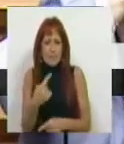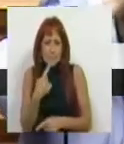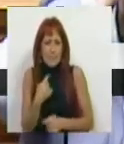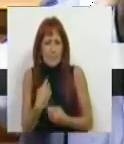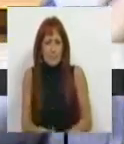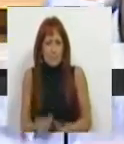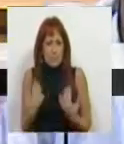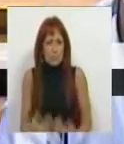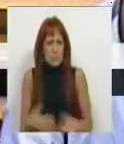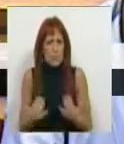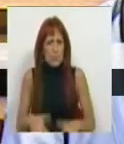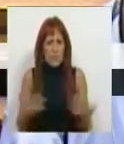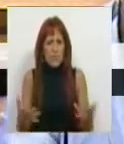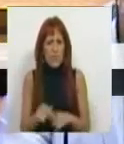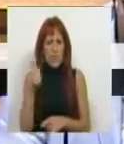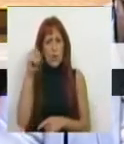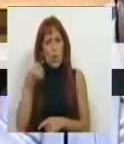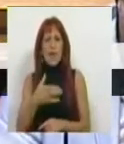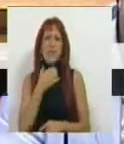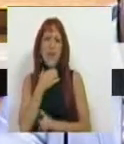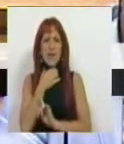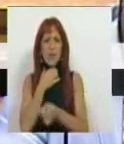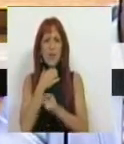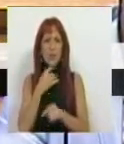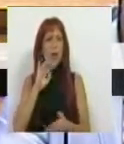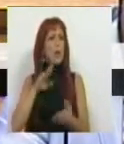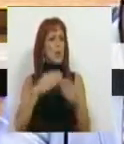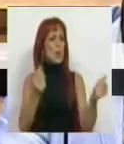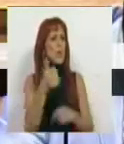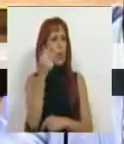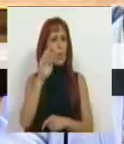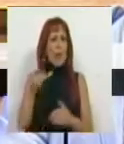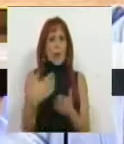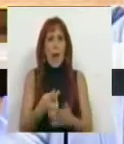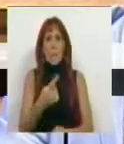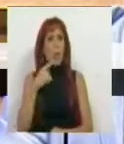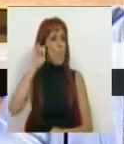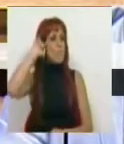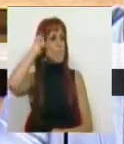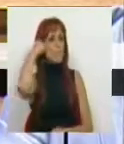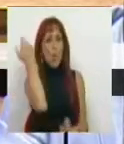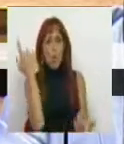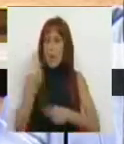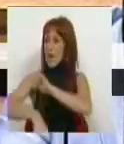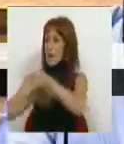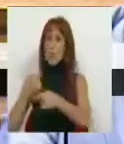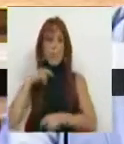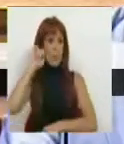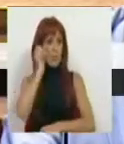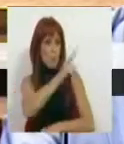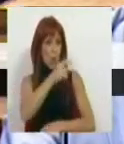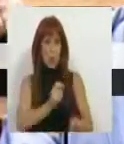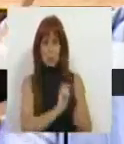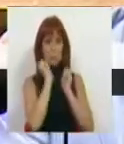tão escandaloso como o BES ir à falência, a resolução do BES causar enormes prejuízos e depois estes prejuízos